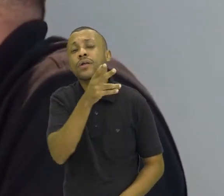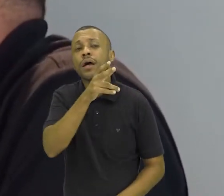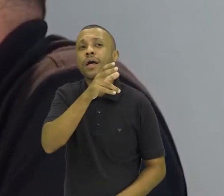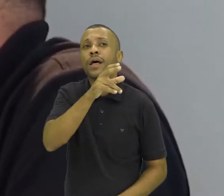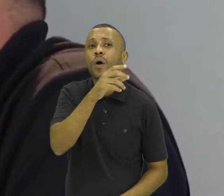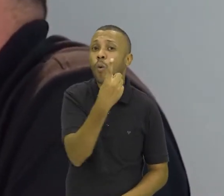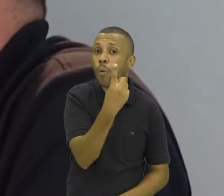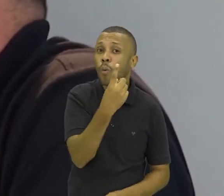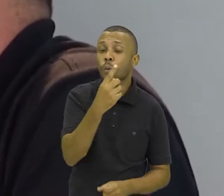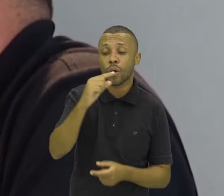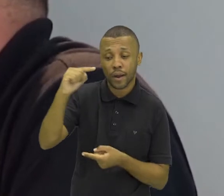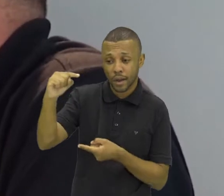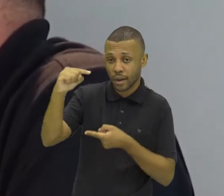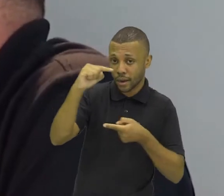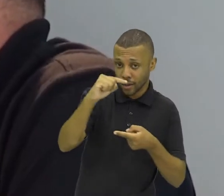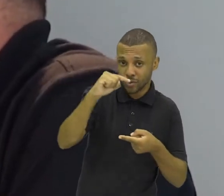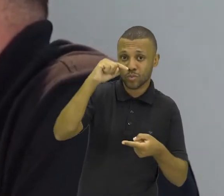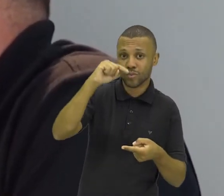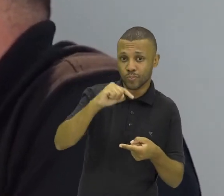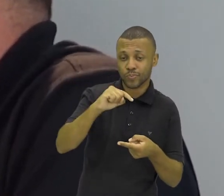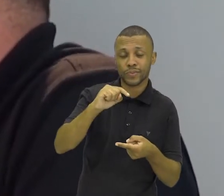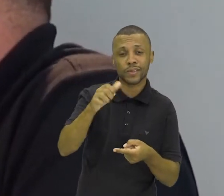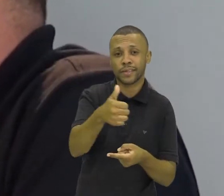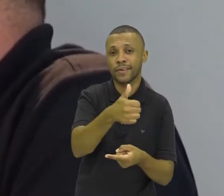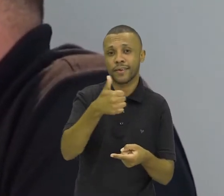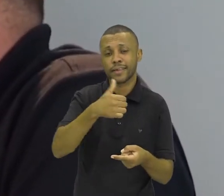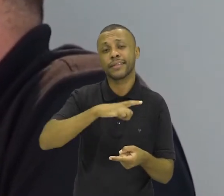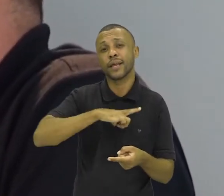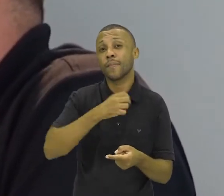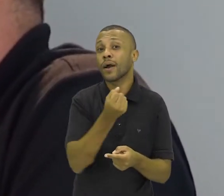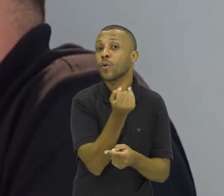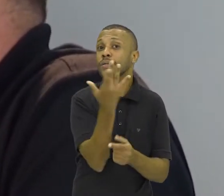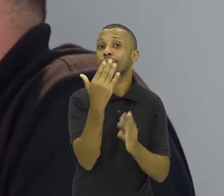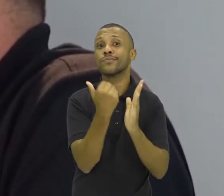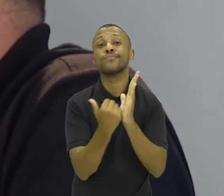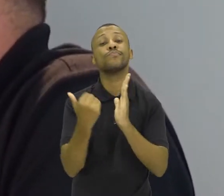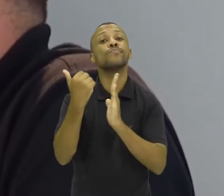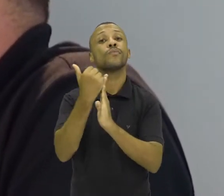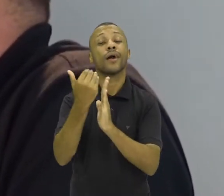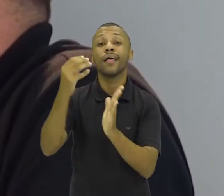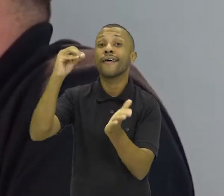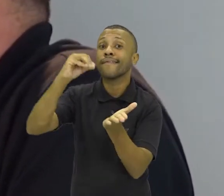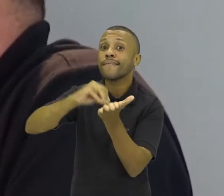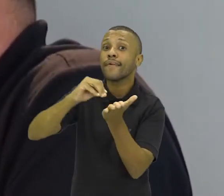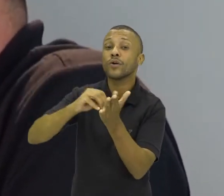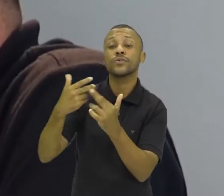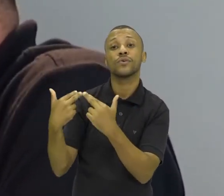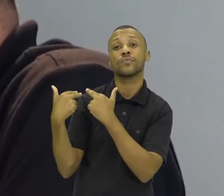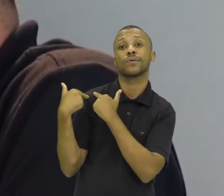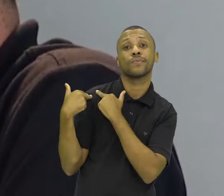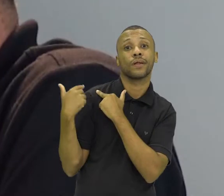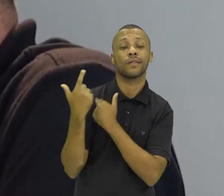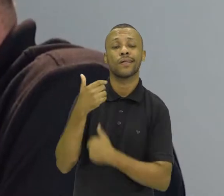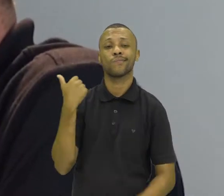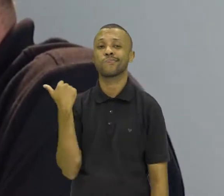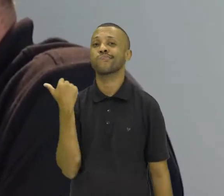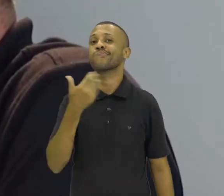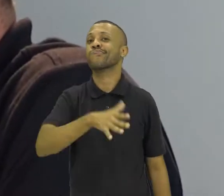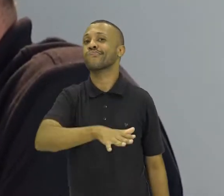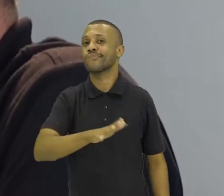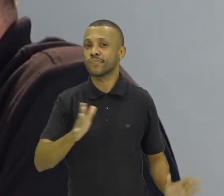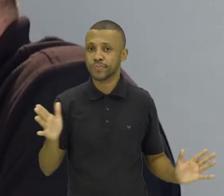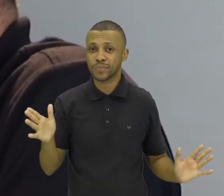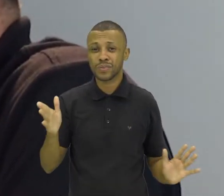é? Não é. Então, é literalmente uma margem. Então não tem desculpa para beber e dirigir. É muita irresponsabilidade mesmo. E as desculpas